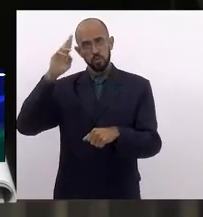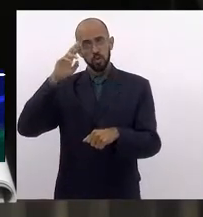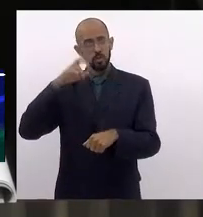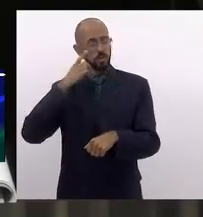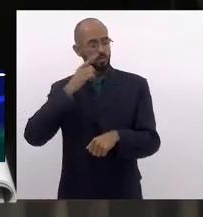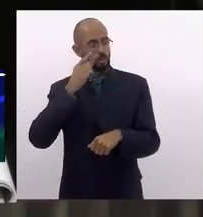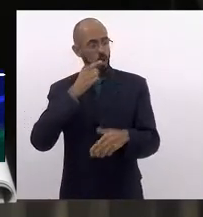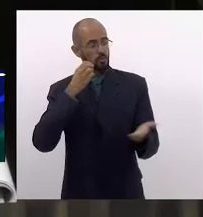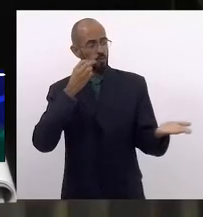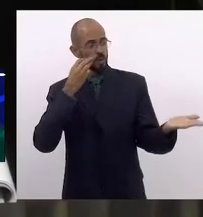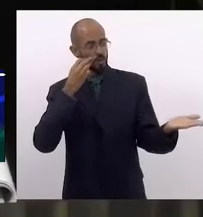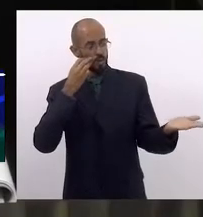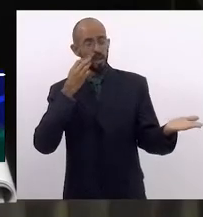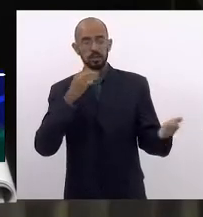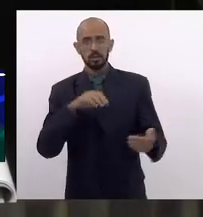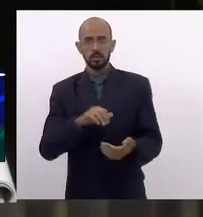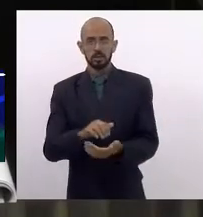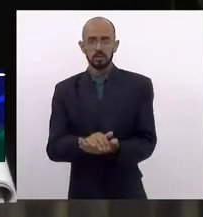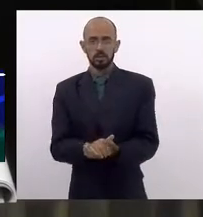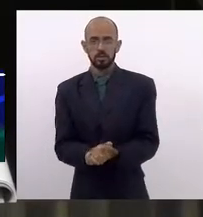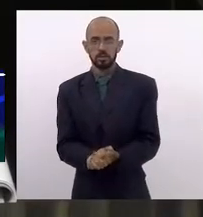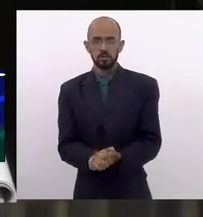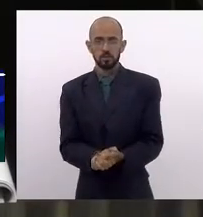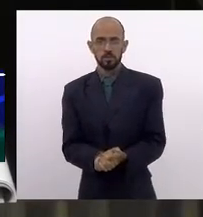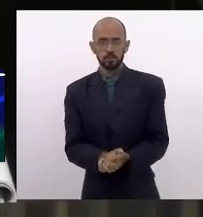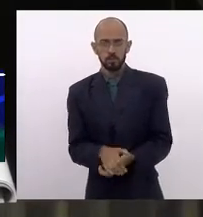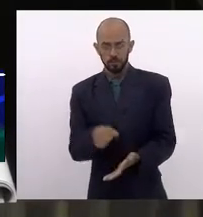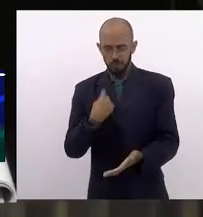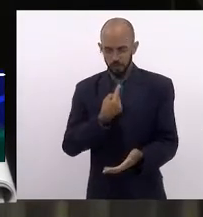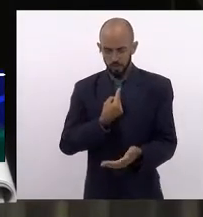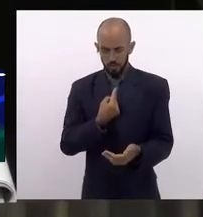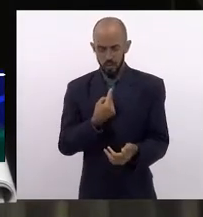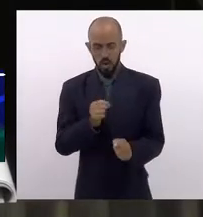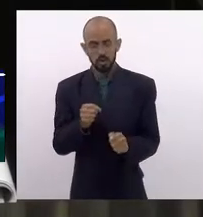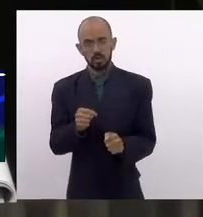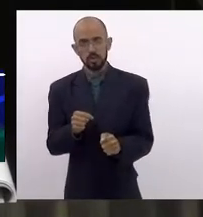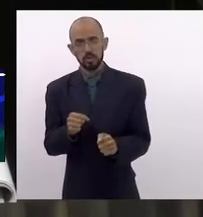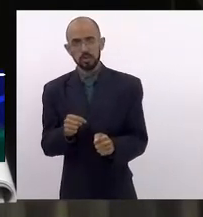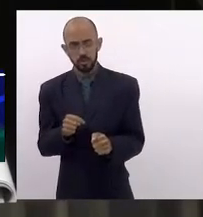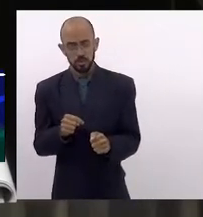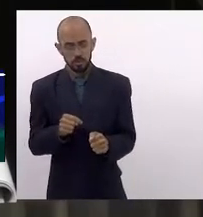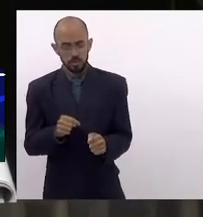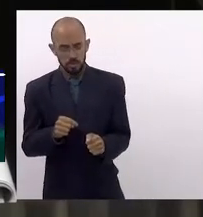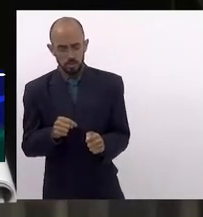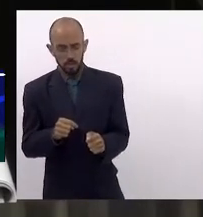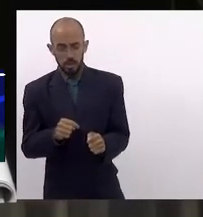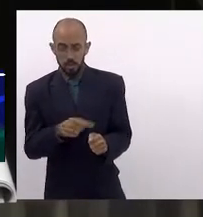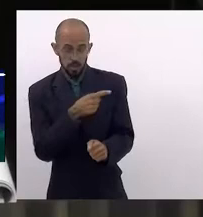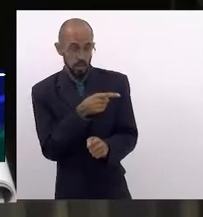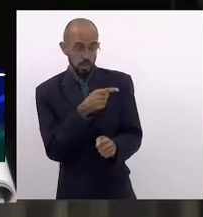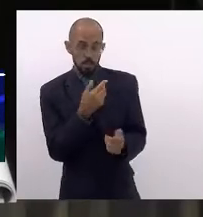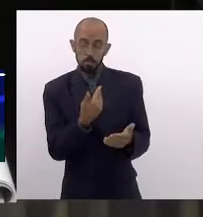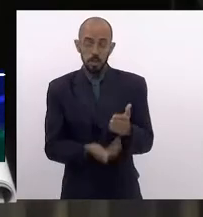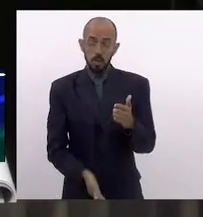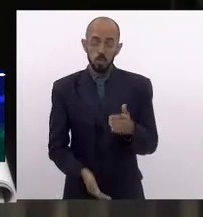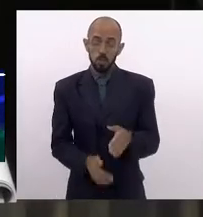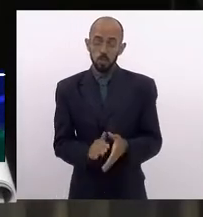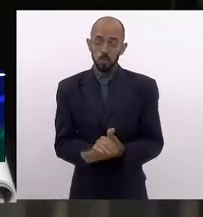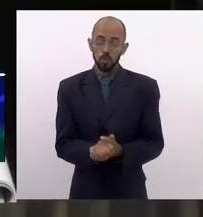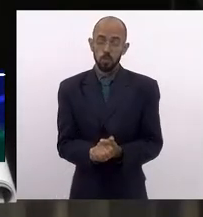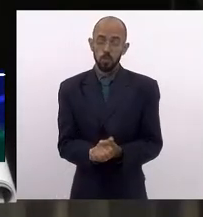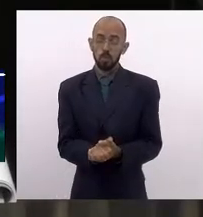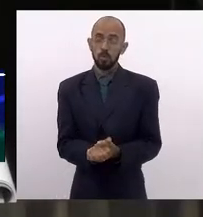Walter Carneiro com brilhantismo e Nossa e colocamos funcionamento e ele perdeu aí